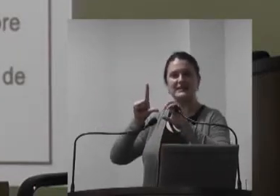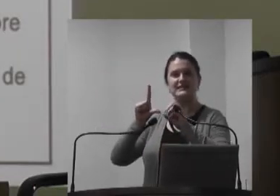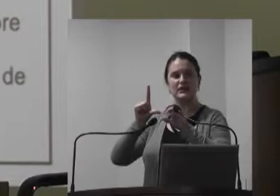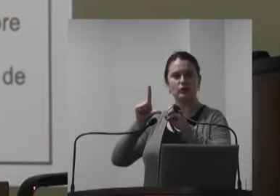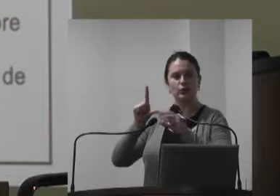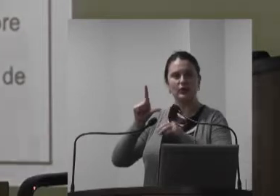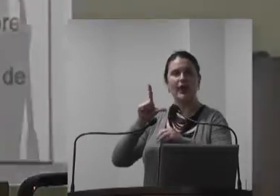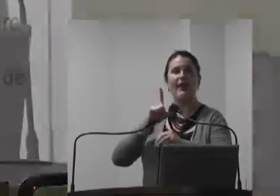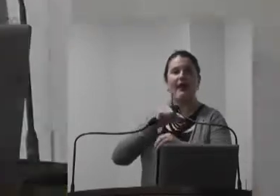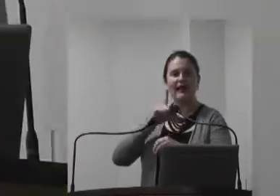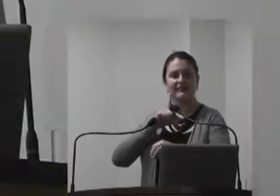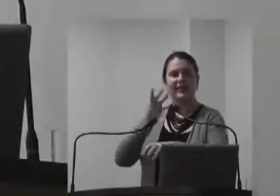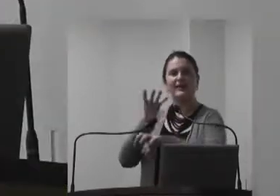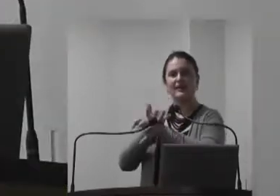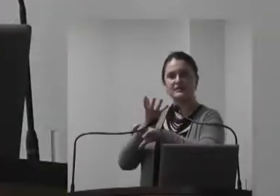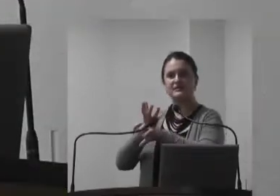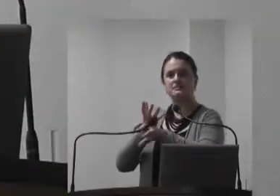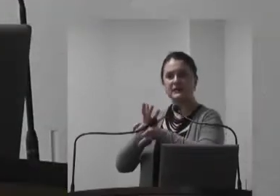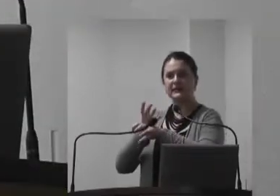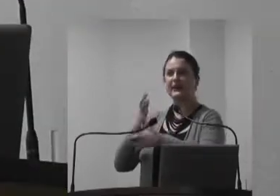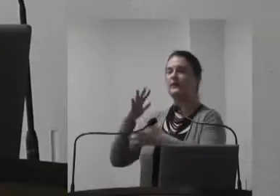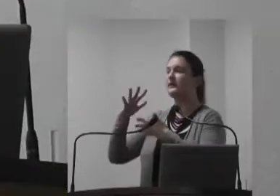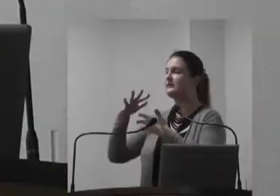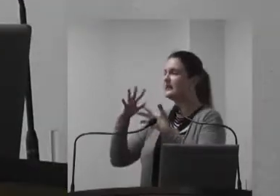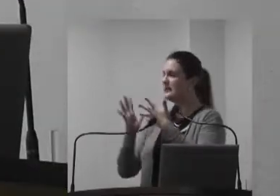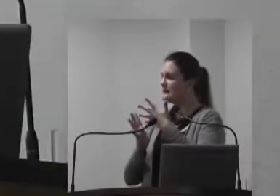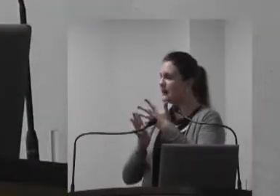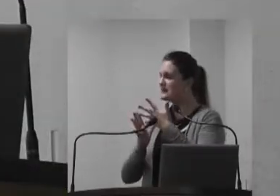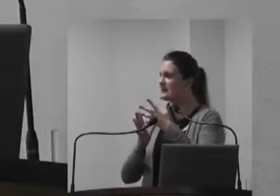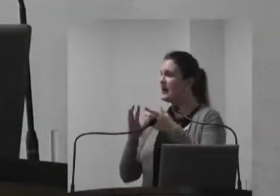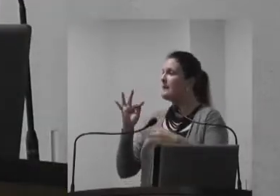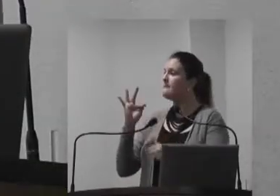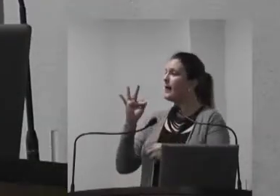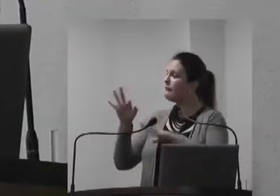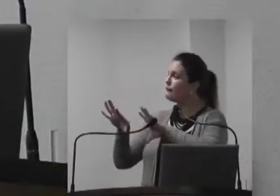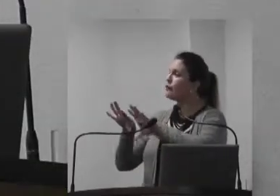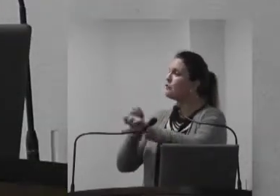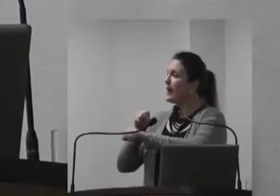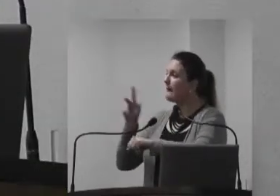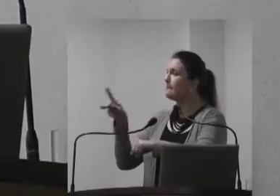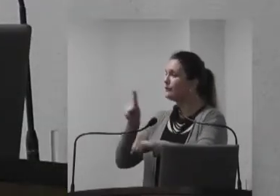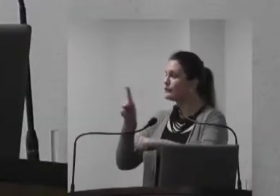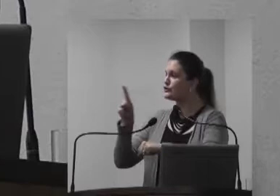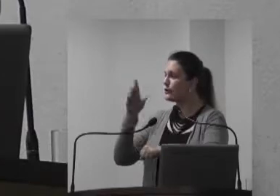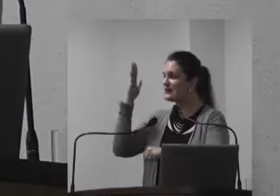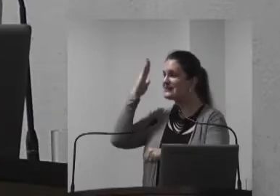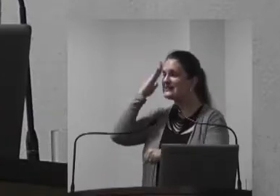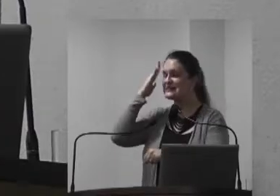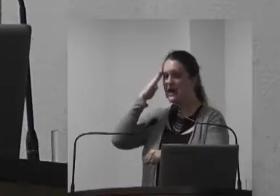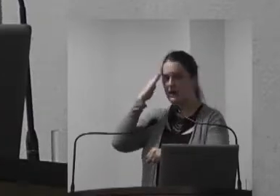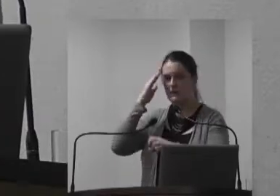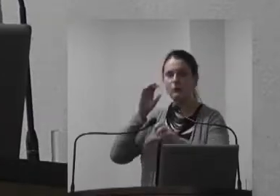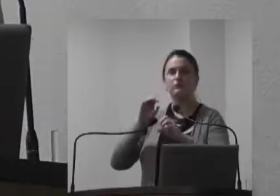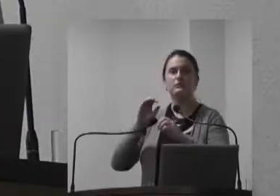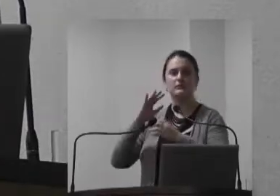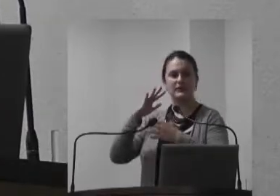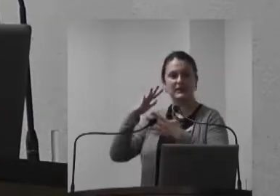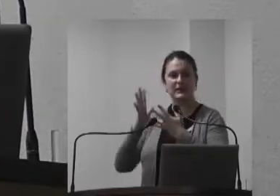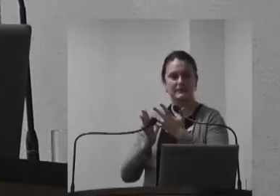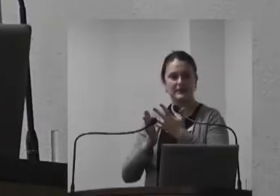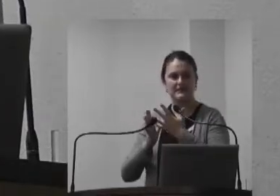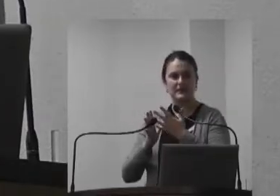de licenciatura a terem a disciplina de Libras para formar professores que